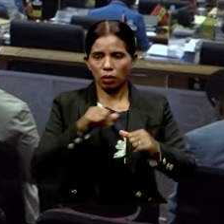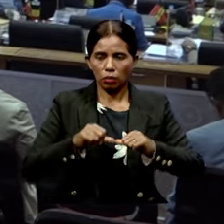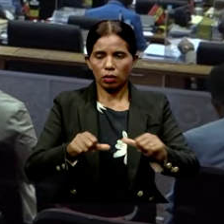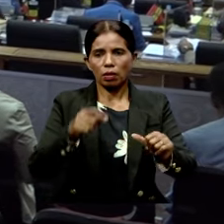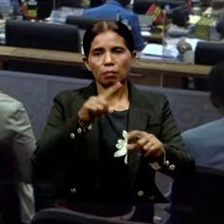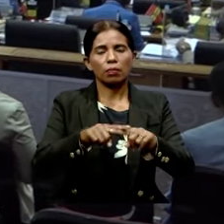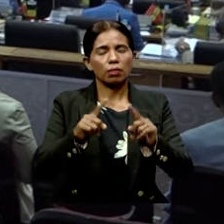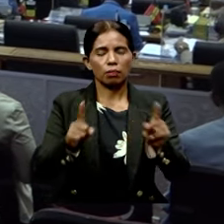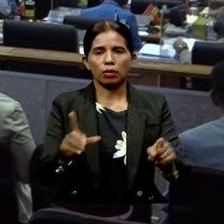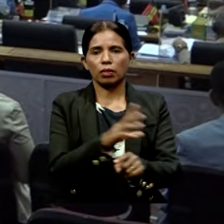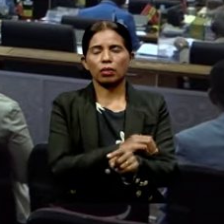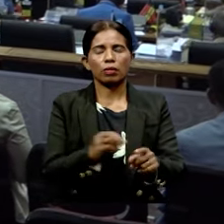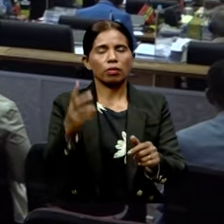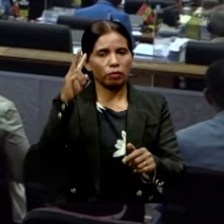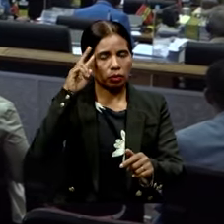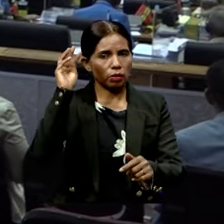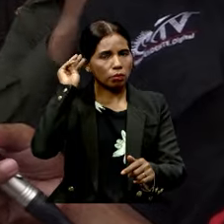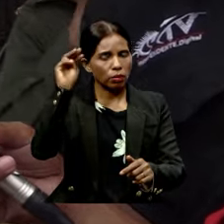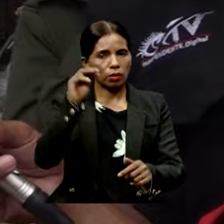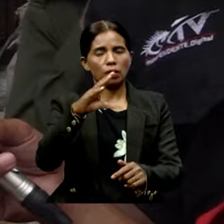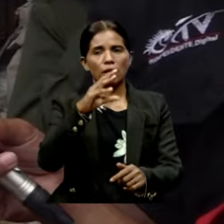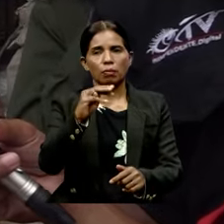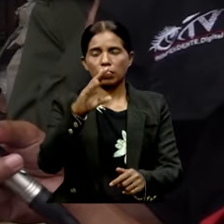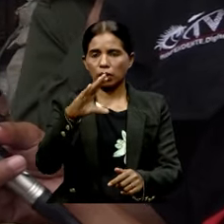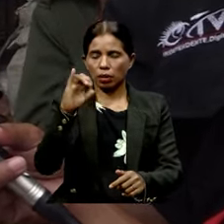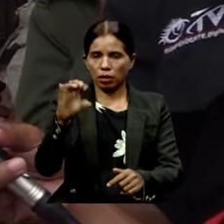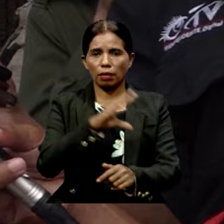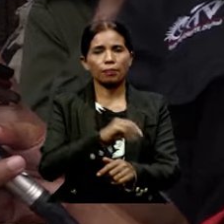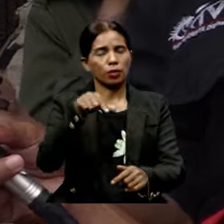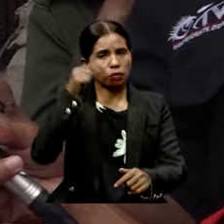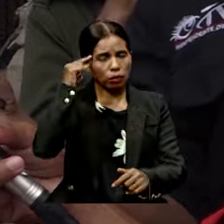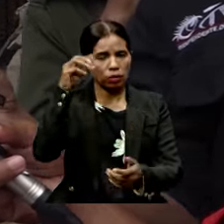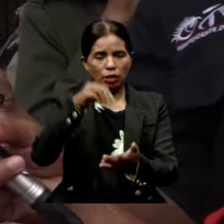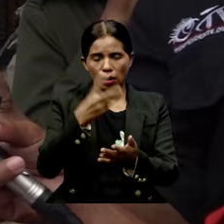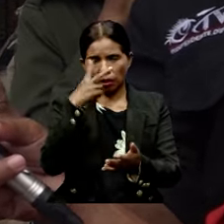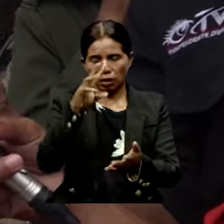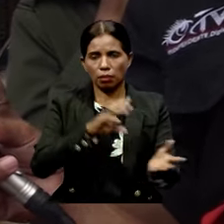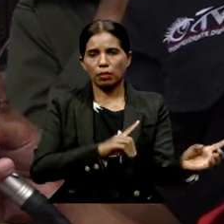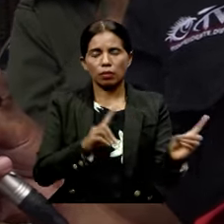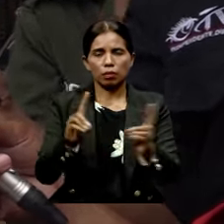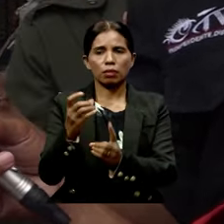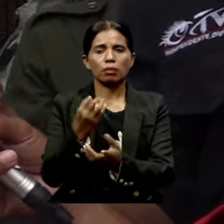mai be foin lalais ne vice ministro komersi no industri hateten, governo se avalia implementasaun subsidio ia fase